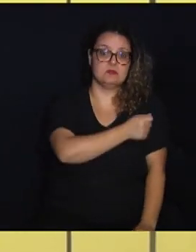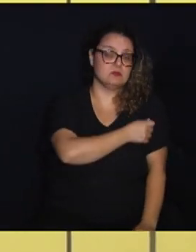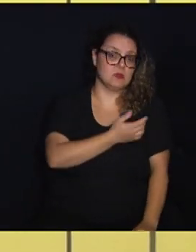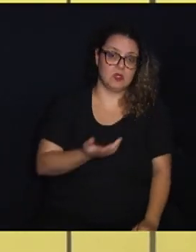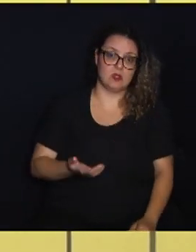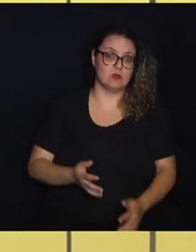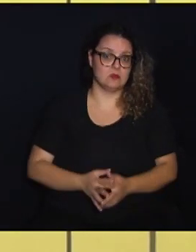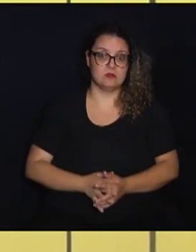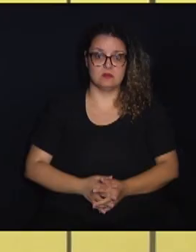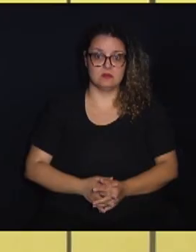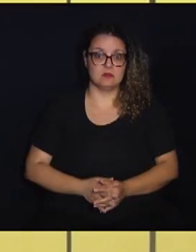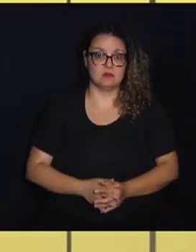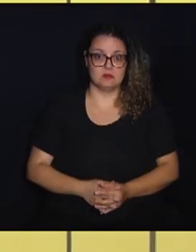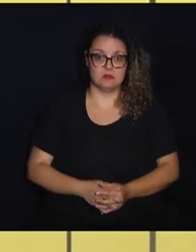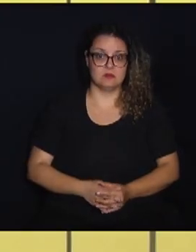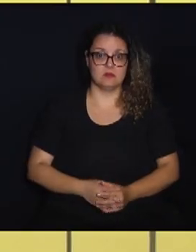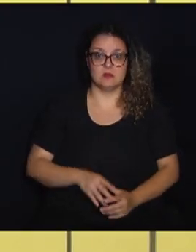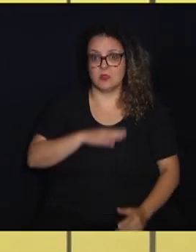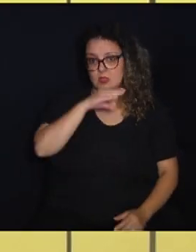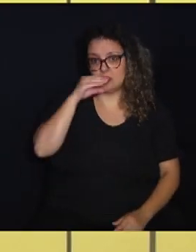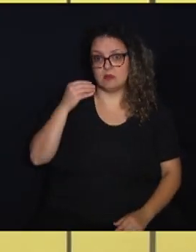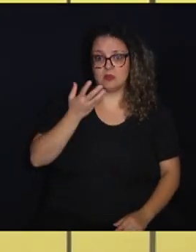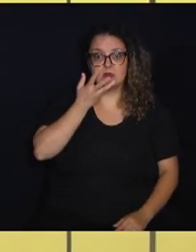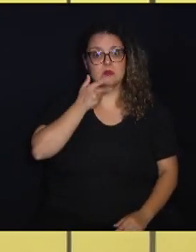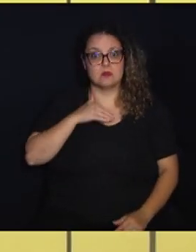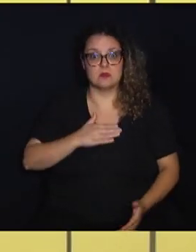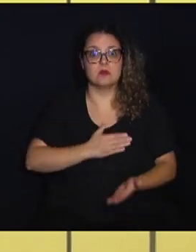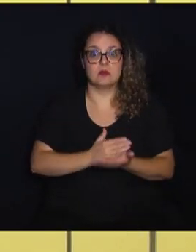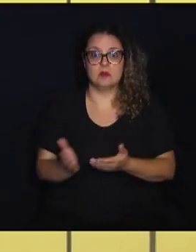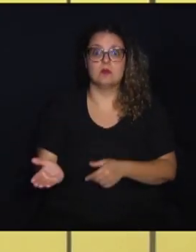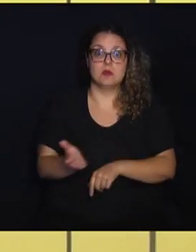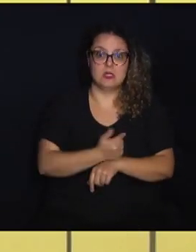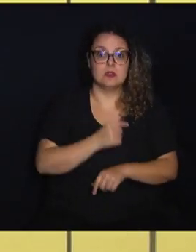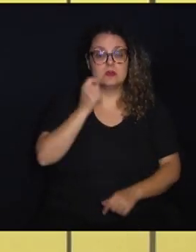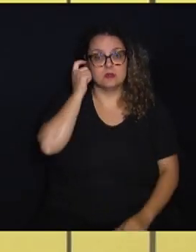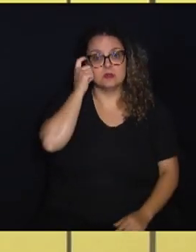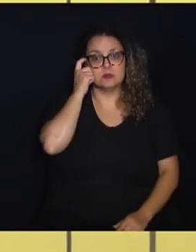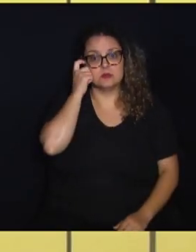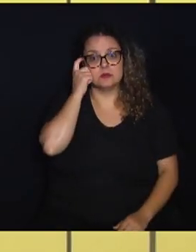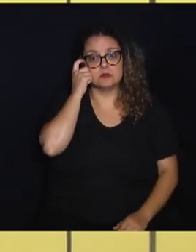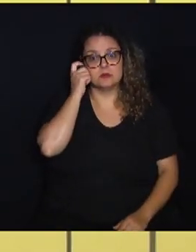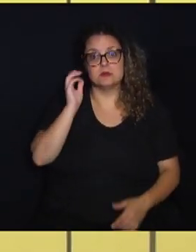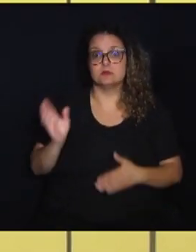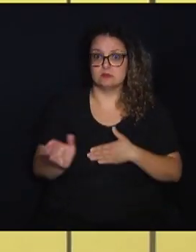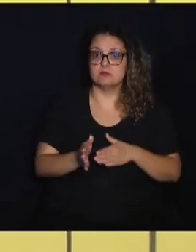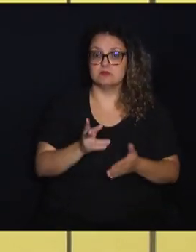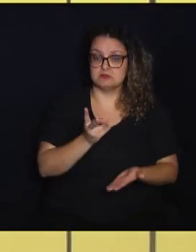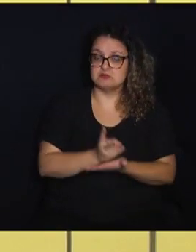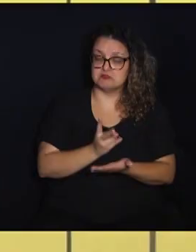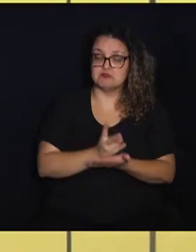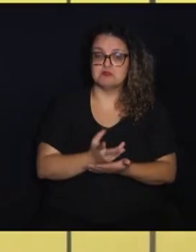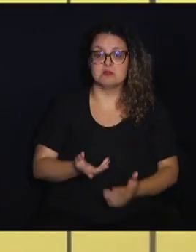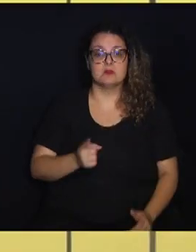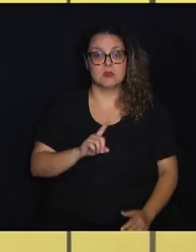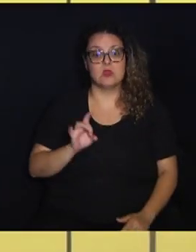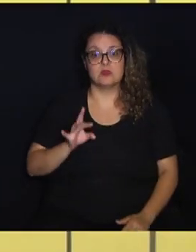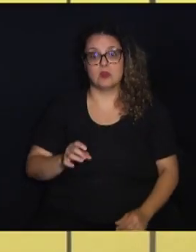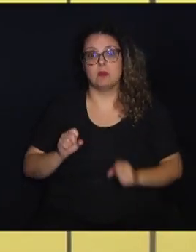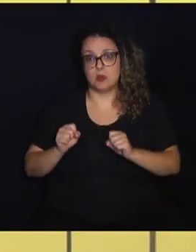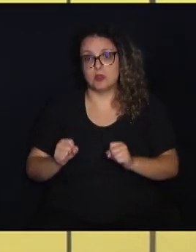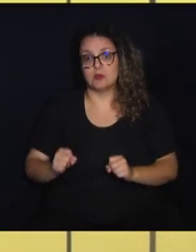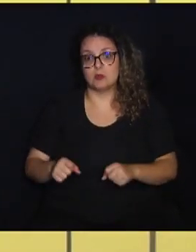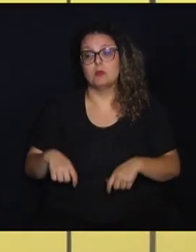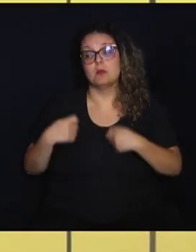e casos de adolescentes e crianças que começam cedo e seguem firme. Então eu acho que ele não só pode, como ele deve